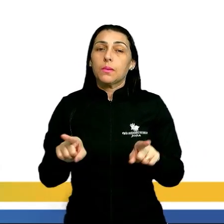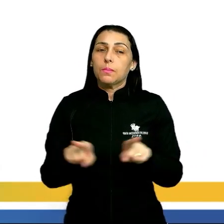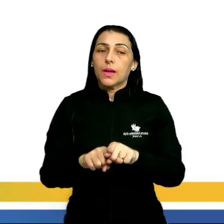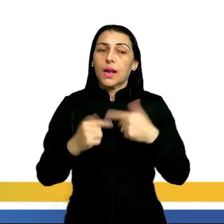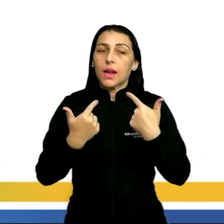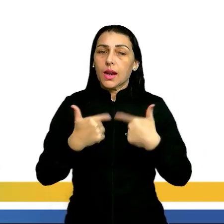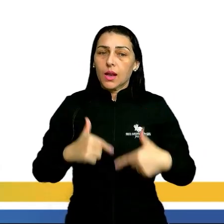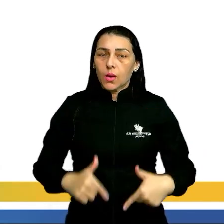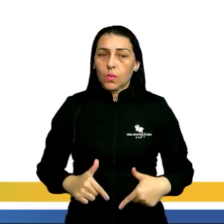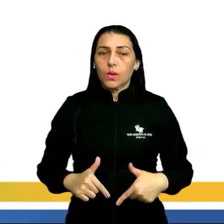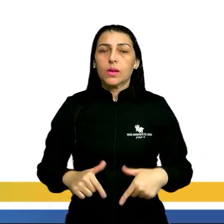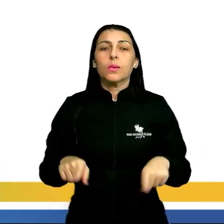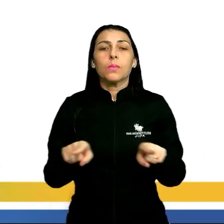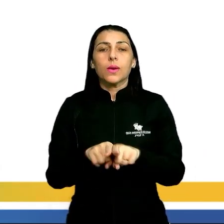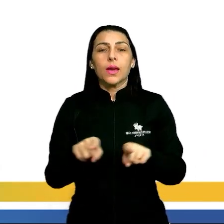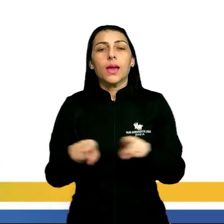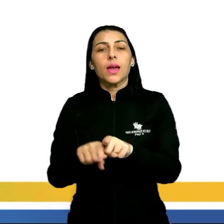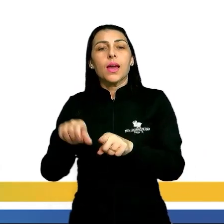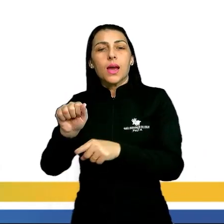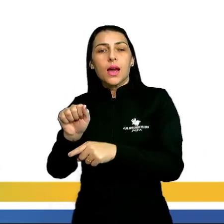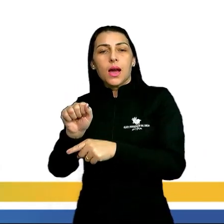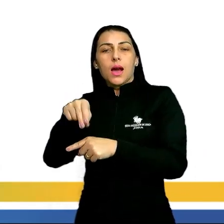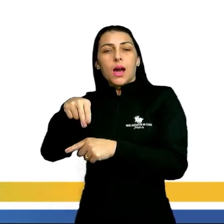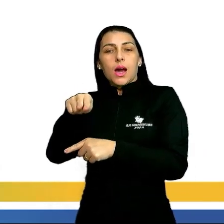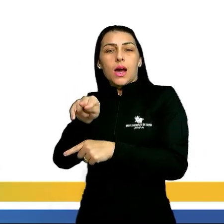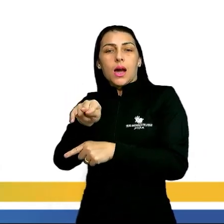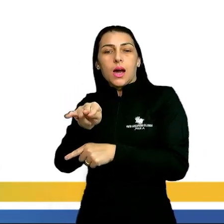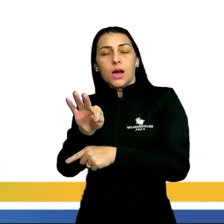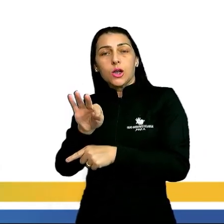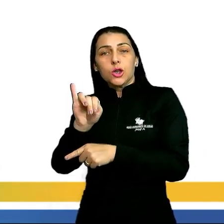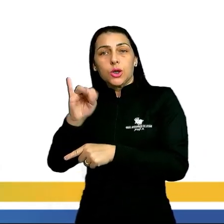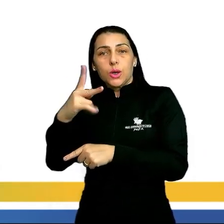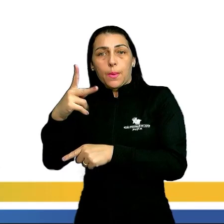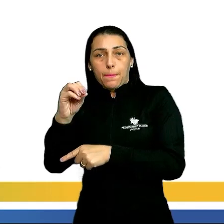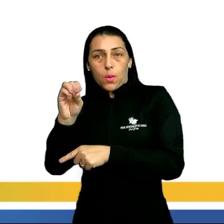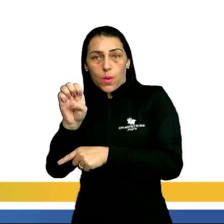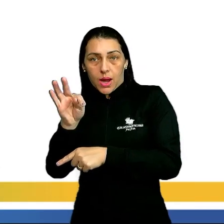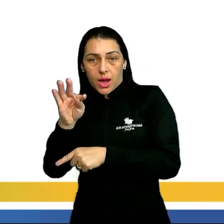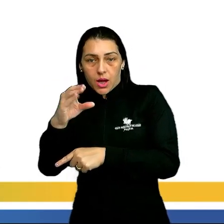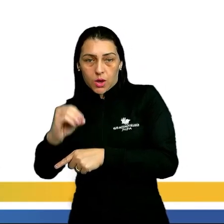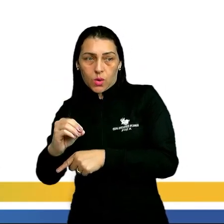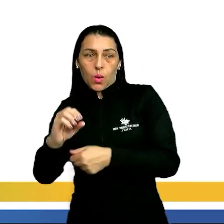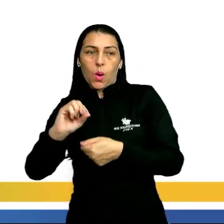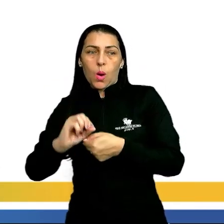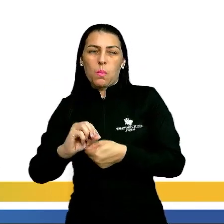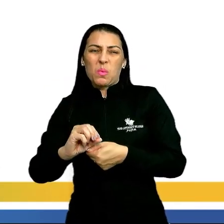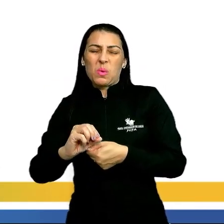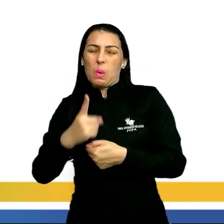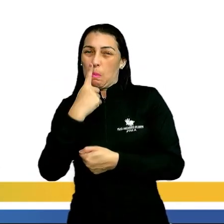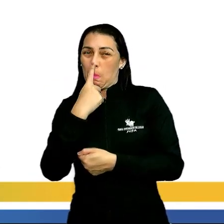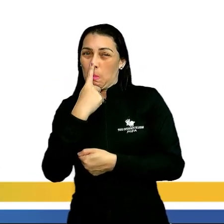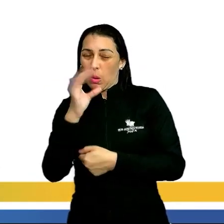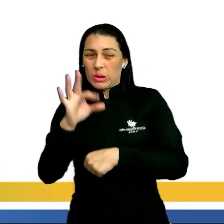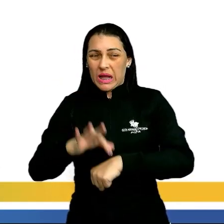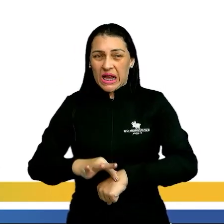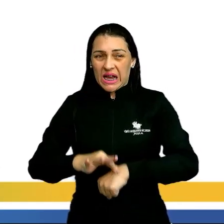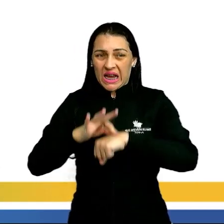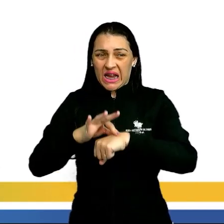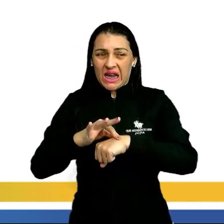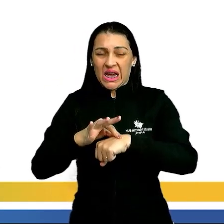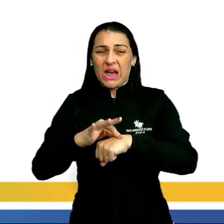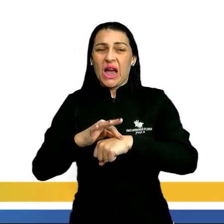Integram a sua linguagem de termos considerados antipoéticos, como podridão da carne,